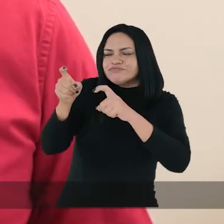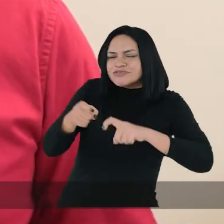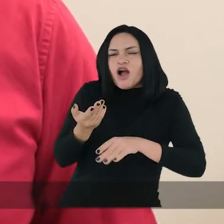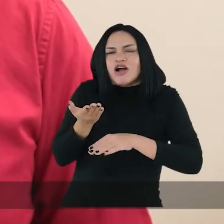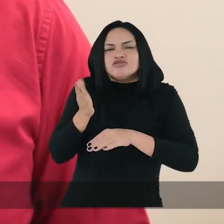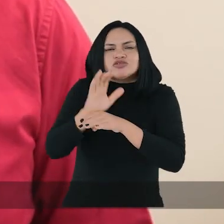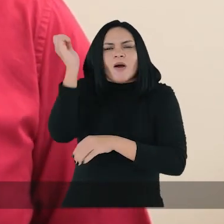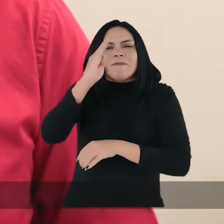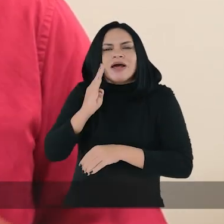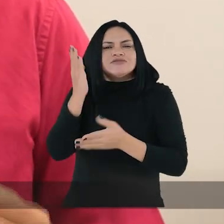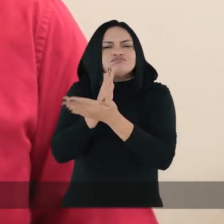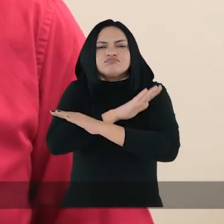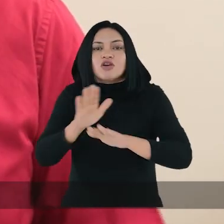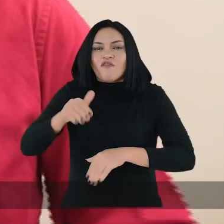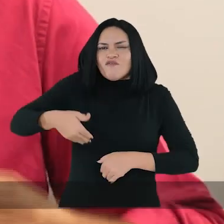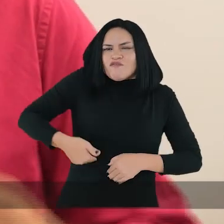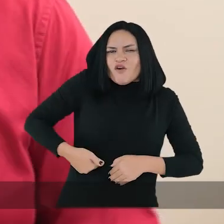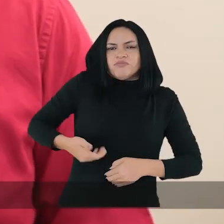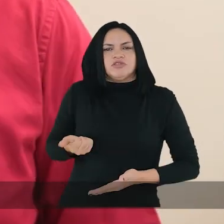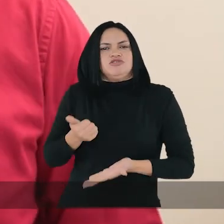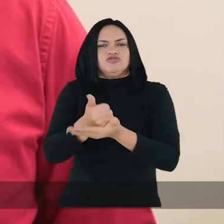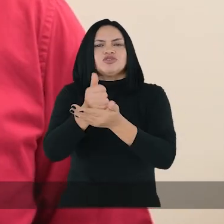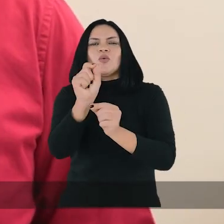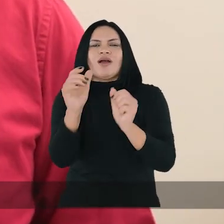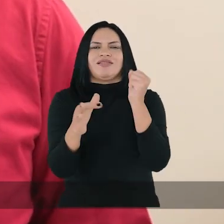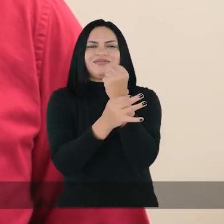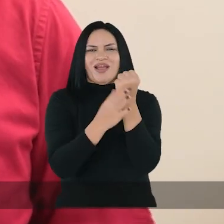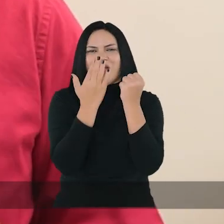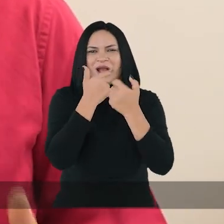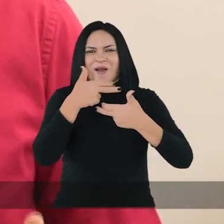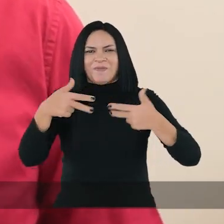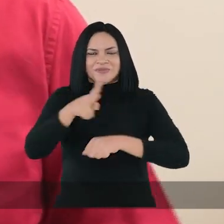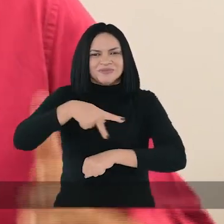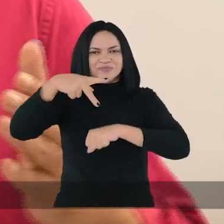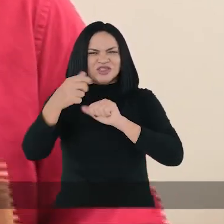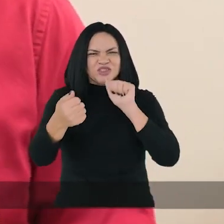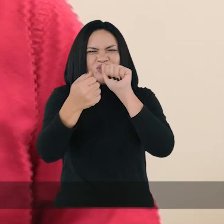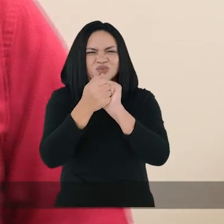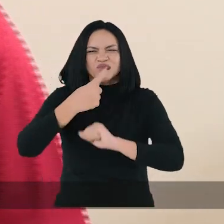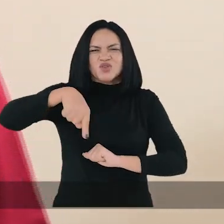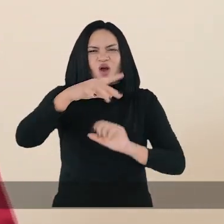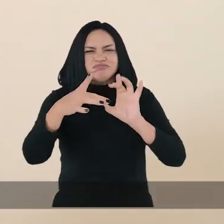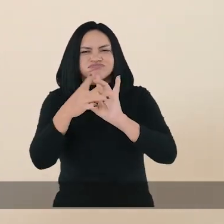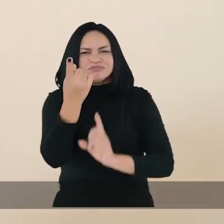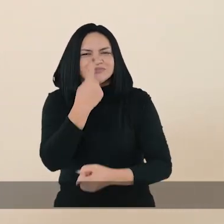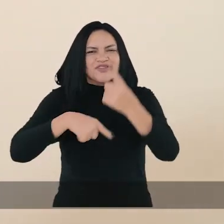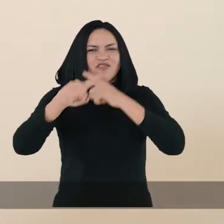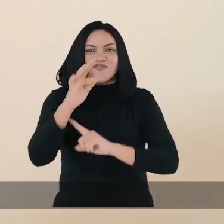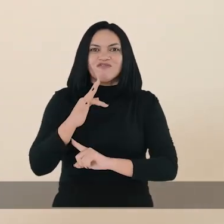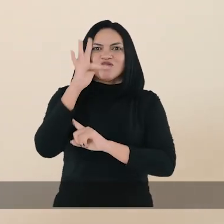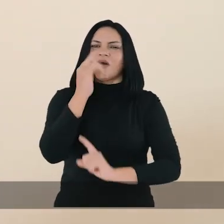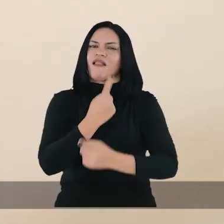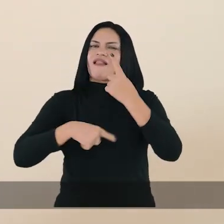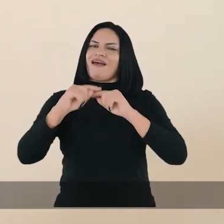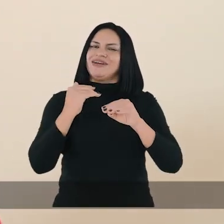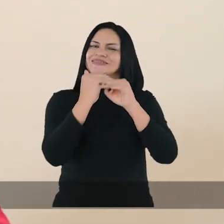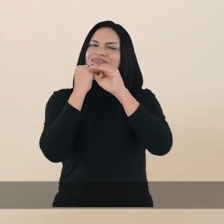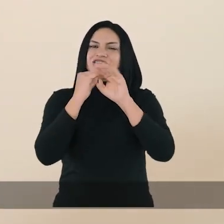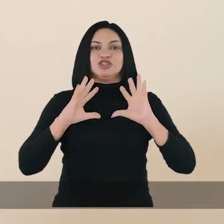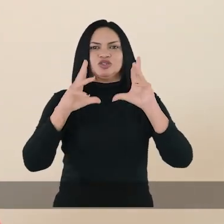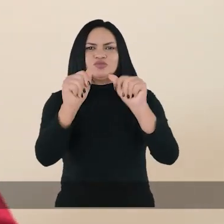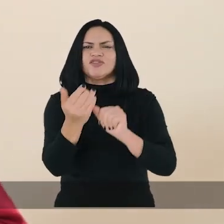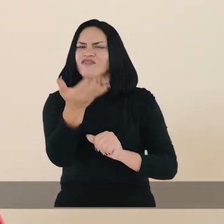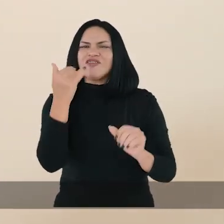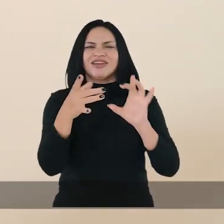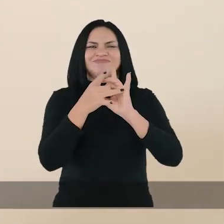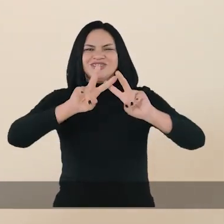vai ajudar a retirar o Brasil do mapa da fome e contribuir para a segurança alimentar do país. Juntos estamos construindo um futuro mais próspero e equitativo